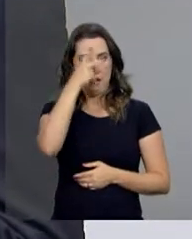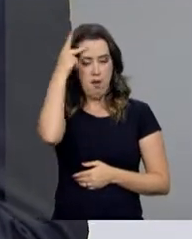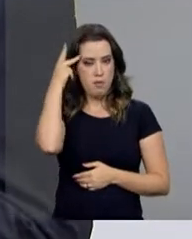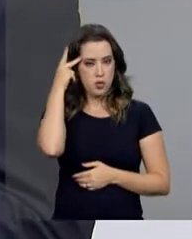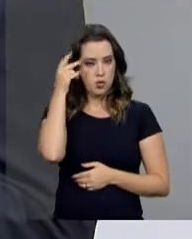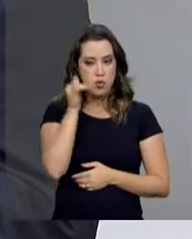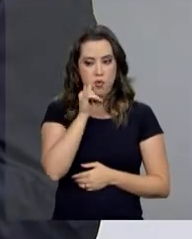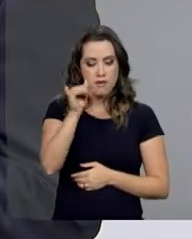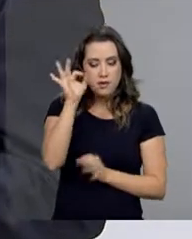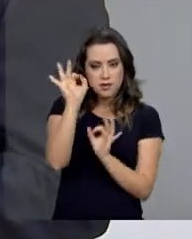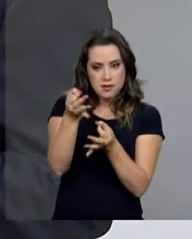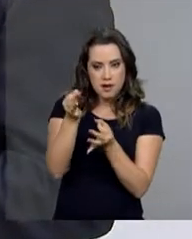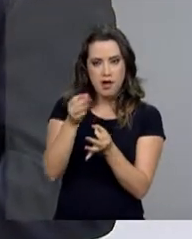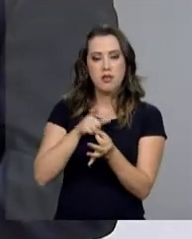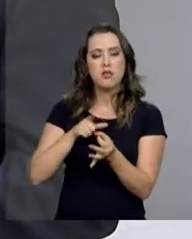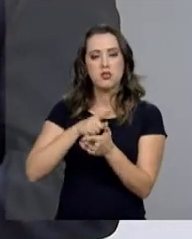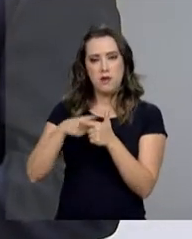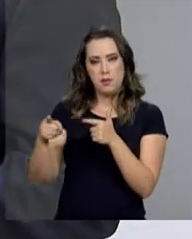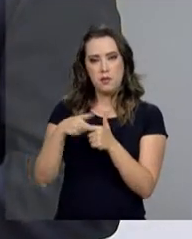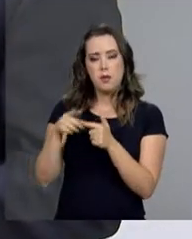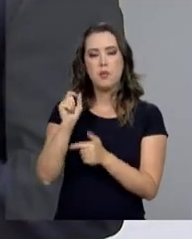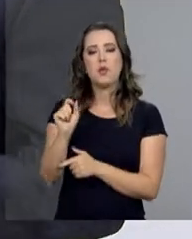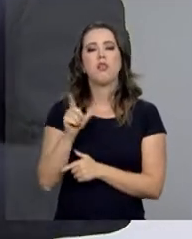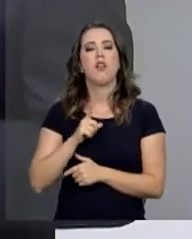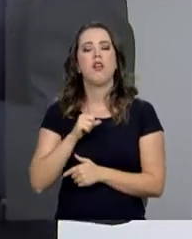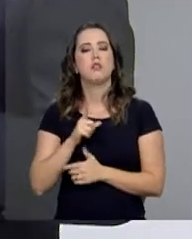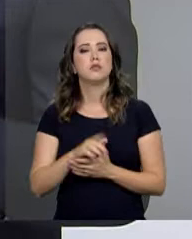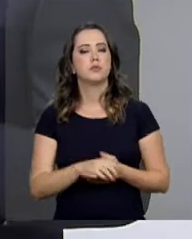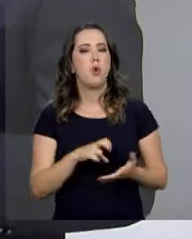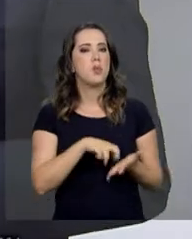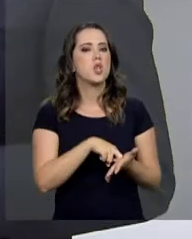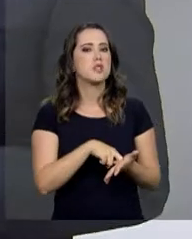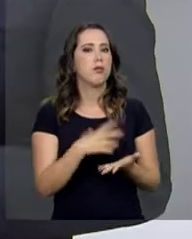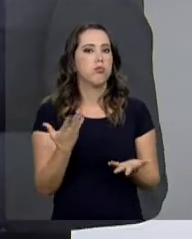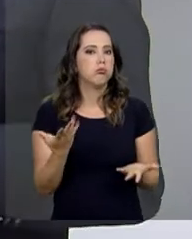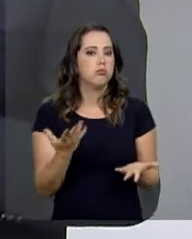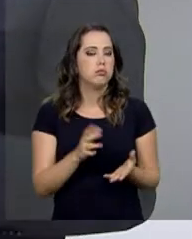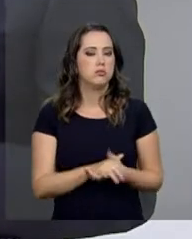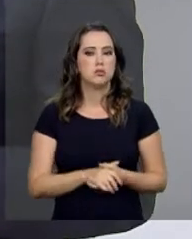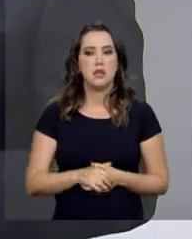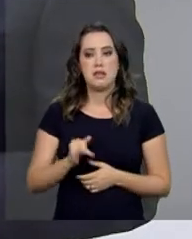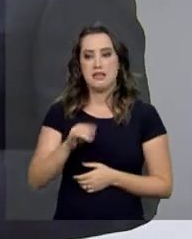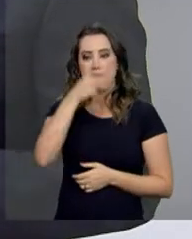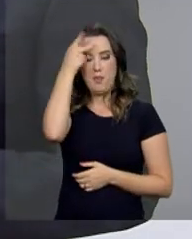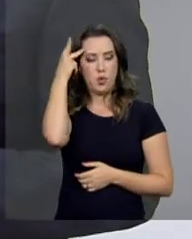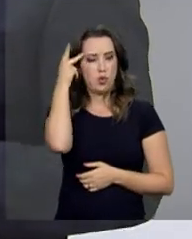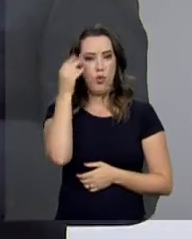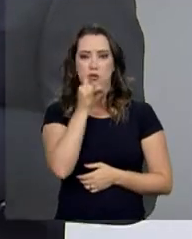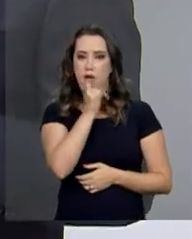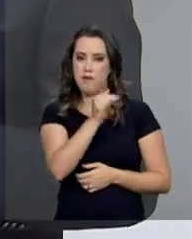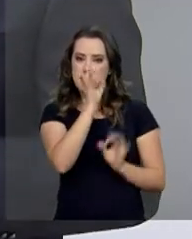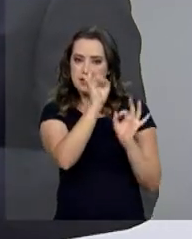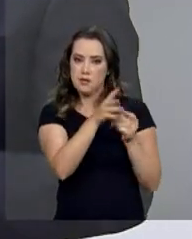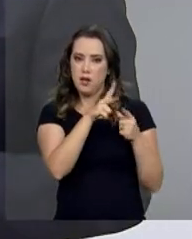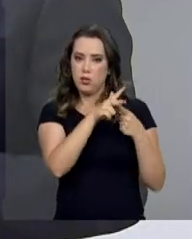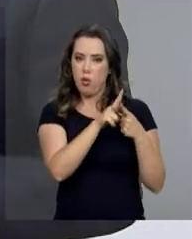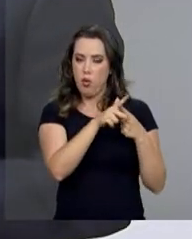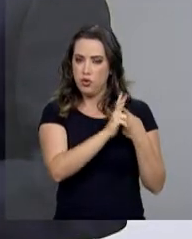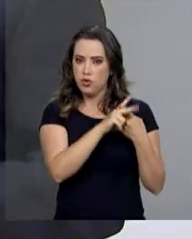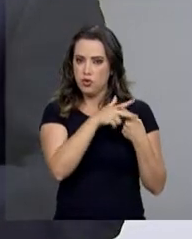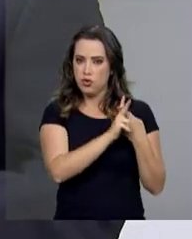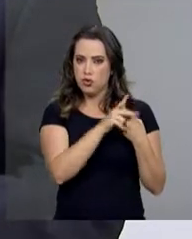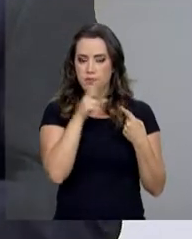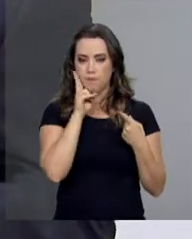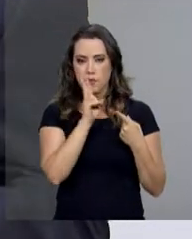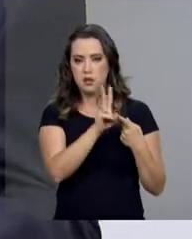estiver de fato um problema que acontece quem não se autorregularizar e nós verificamos que de fato